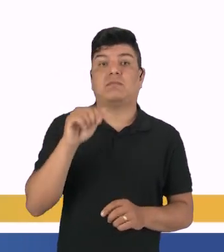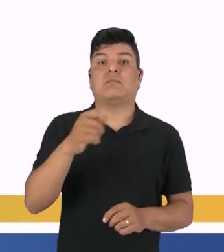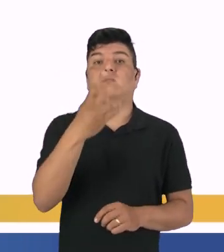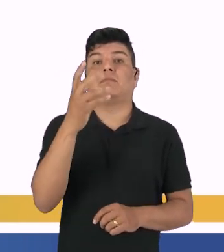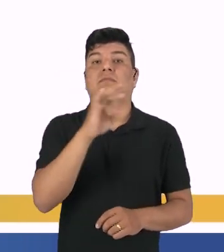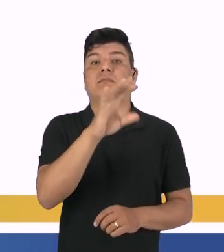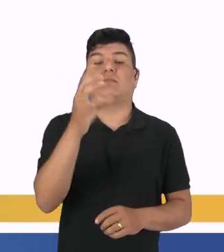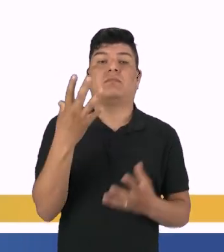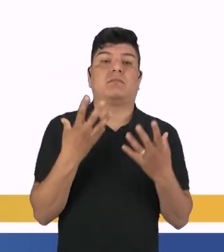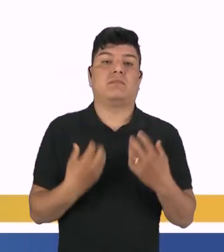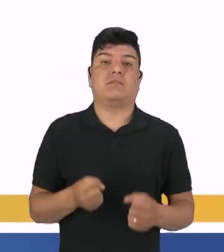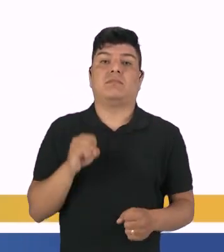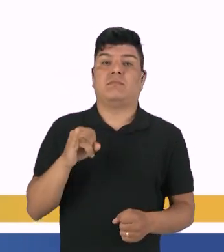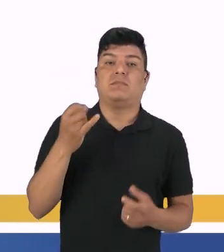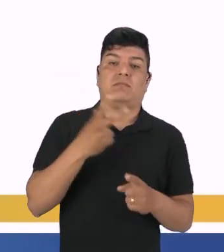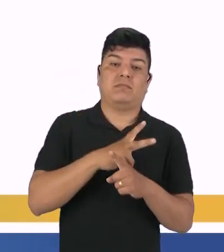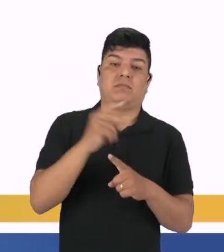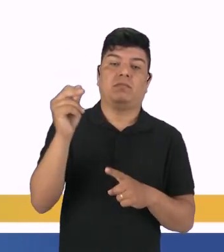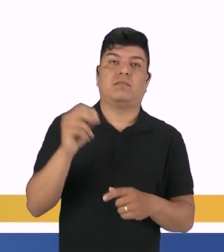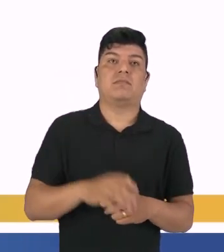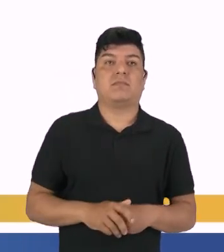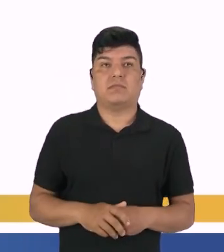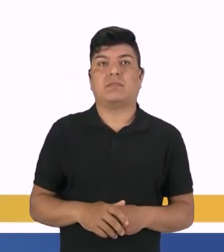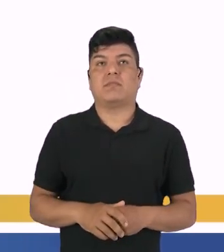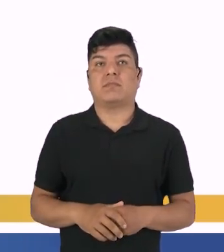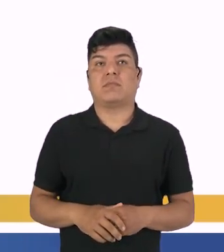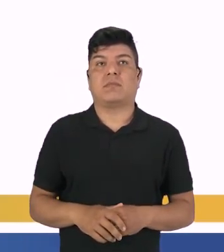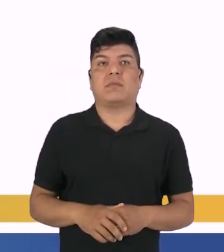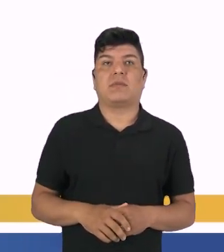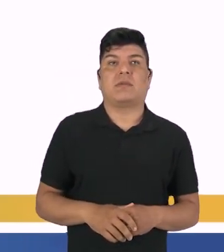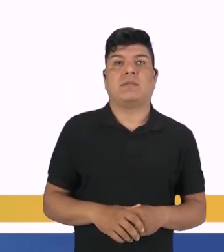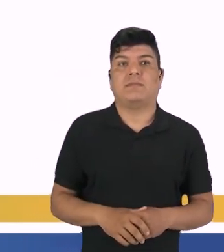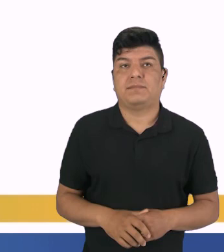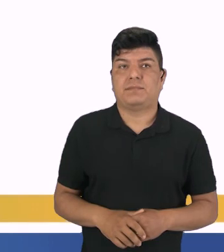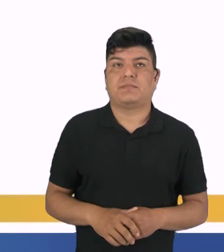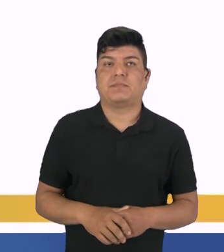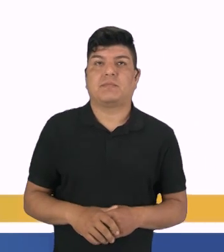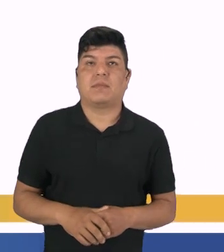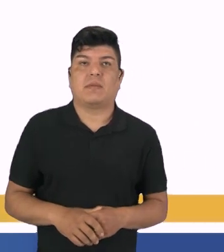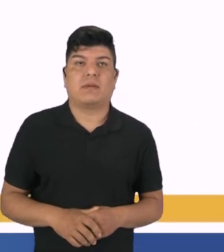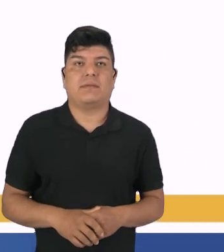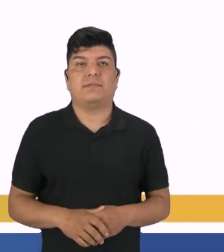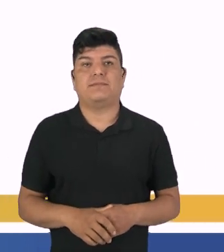um vai receber se vencer? Né? Os que vencerem. Então, vamos lá.